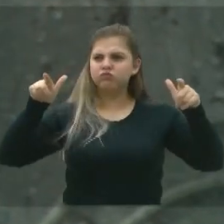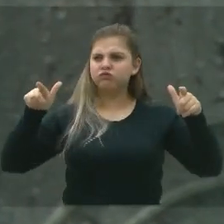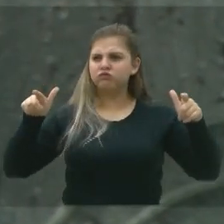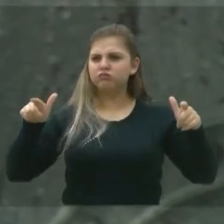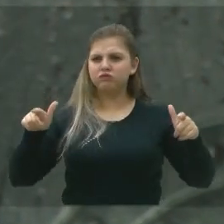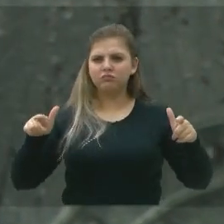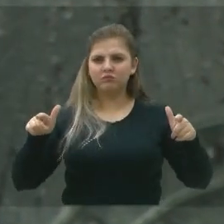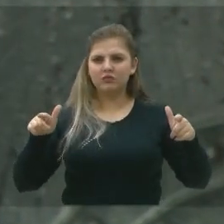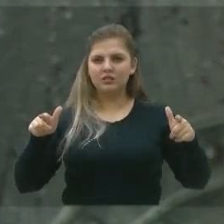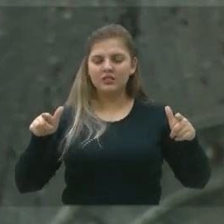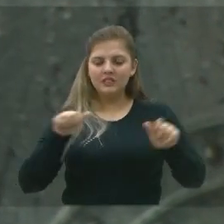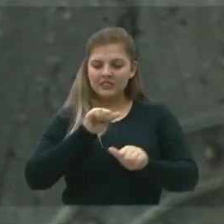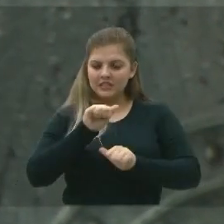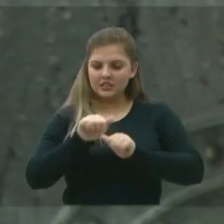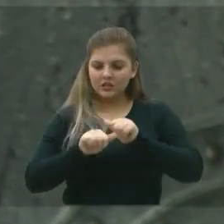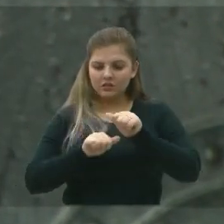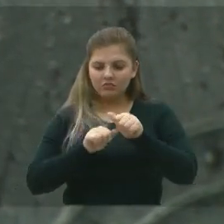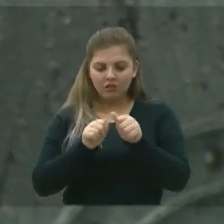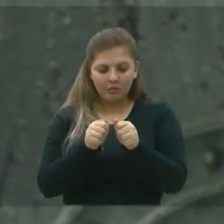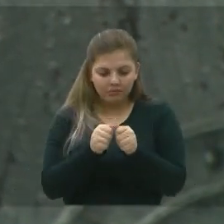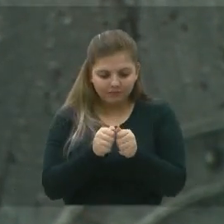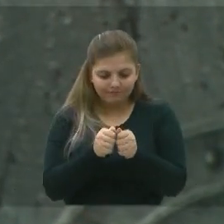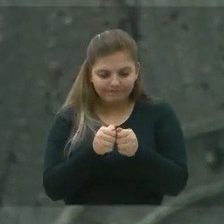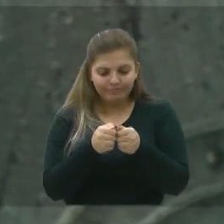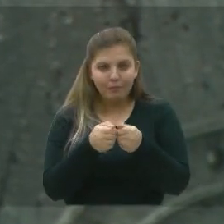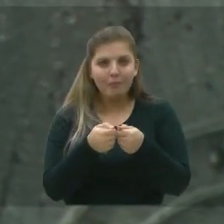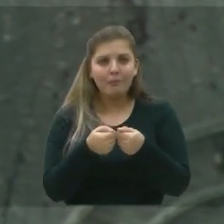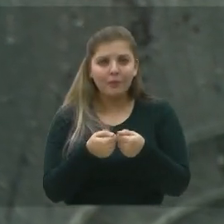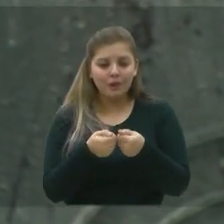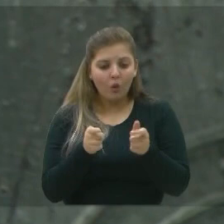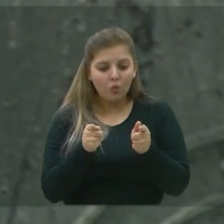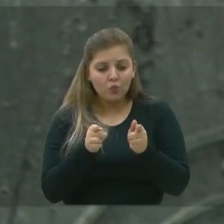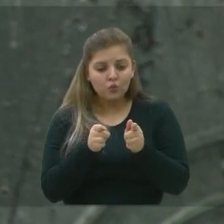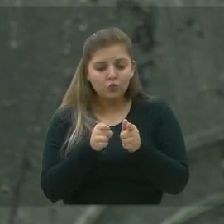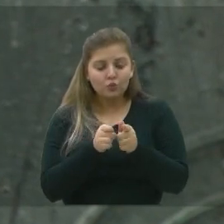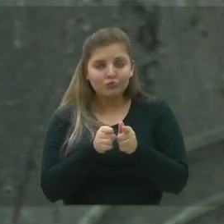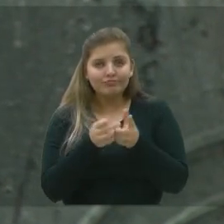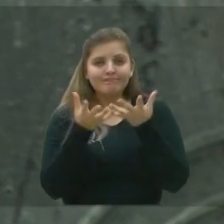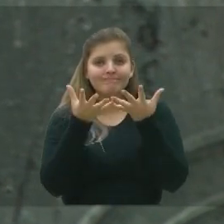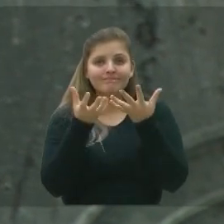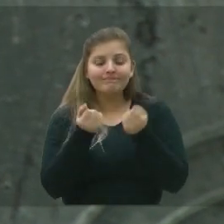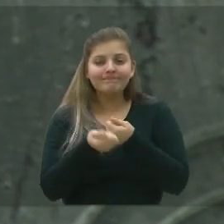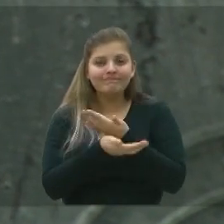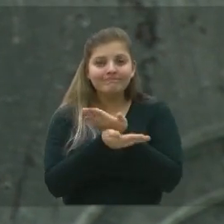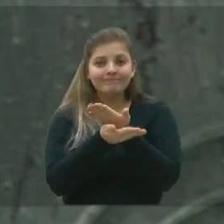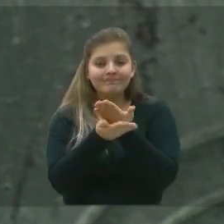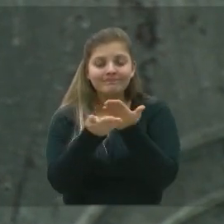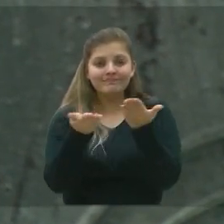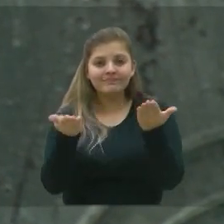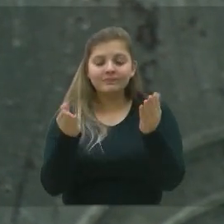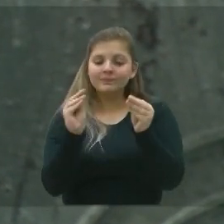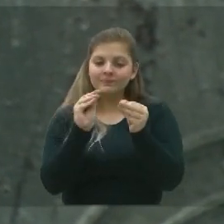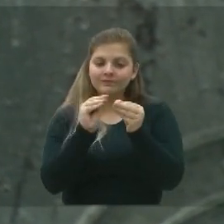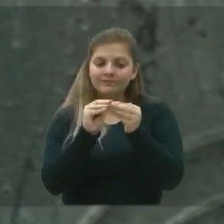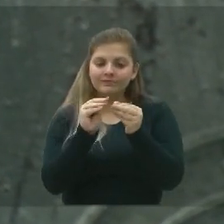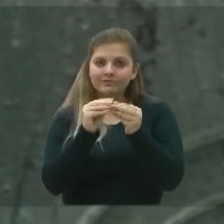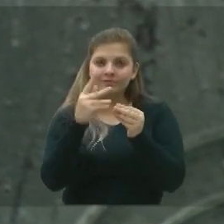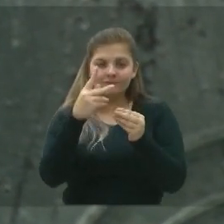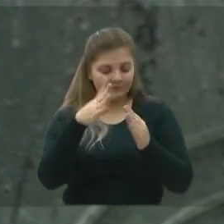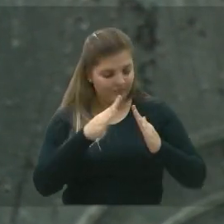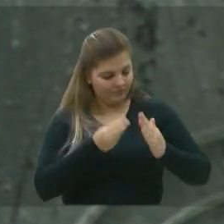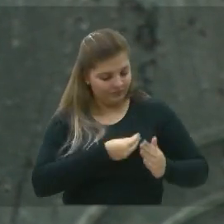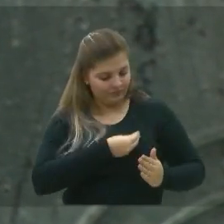faz pequeno num pedaço de pão, para acolher você, para fazer morada na sua